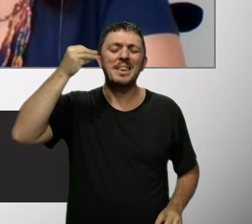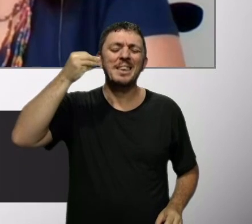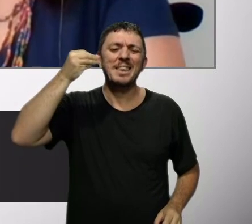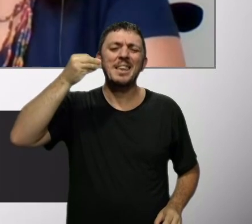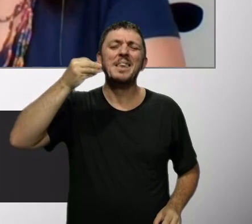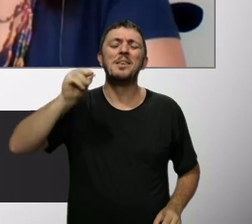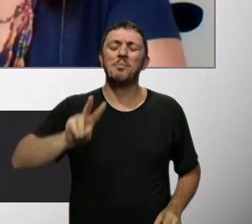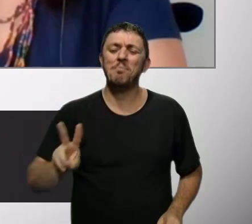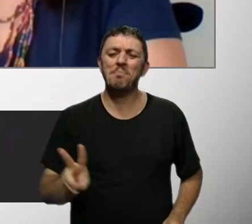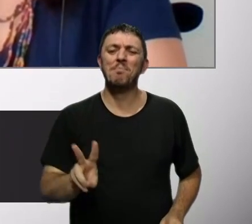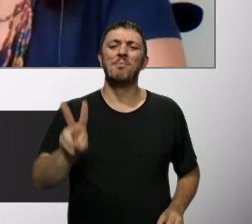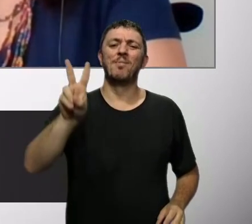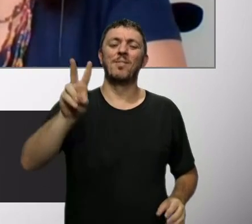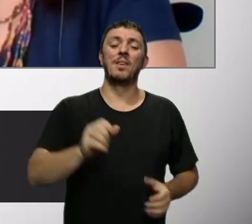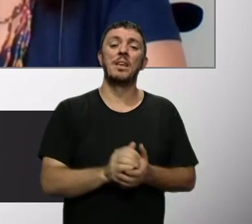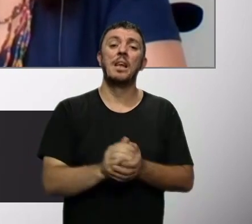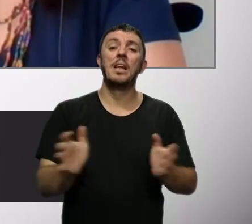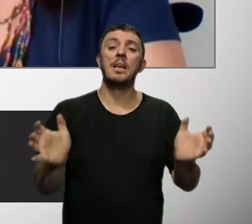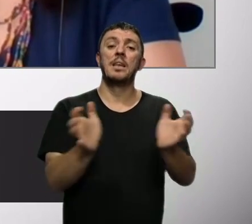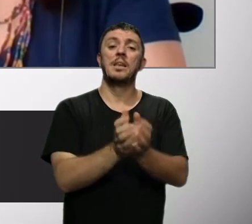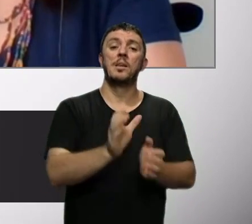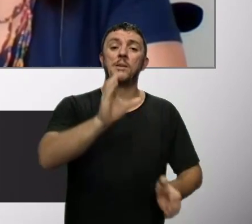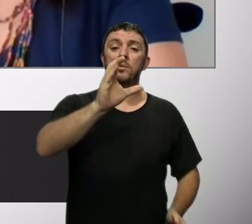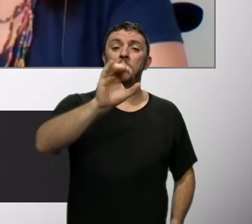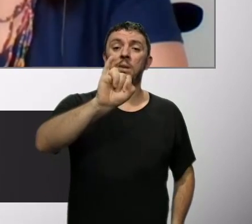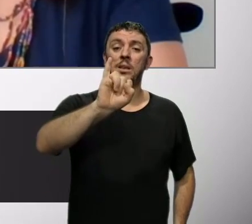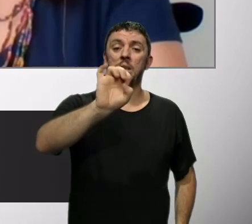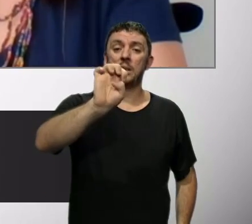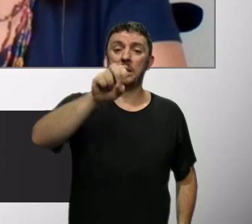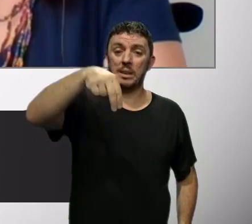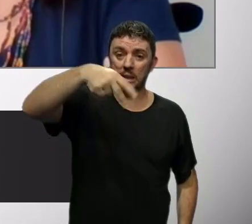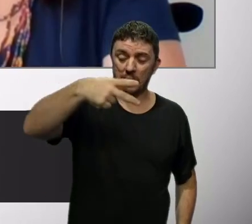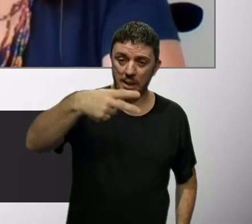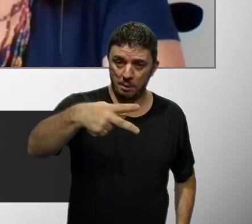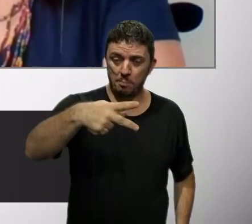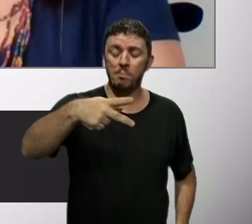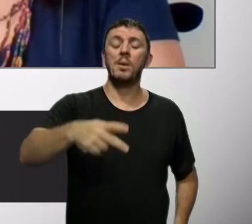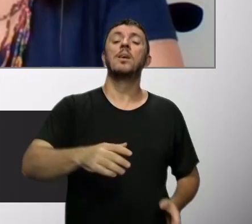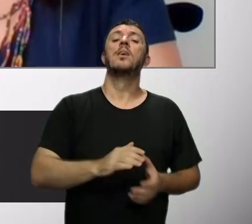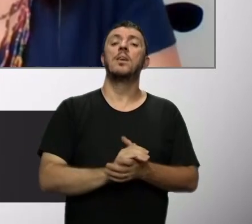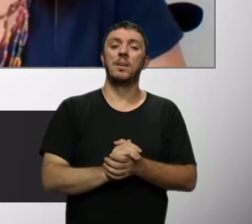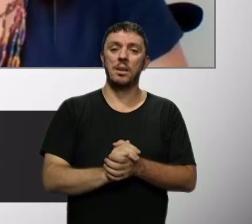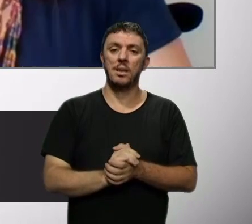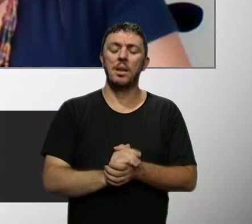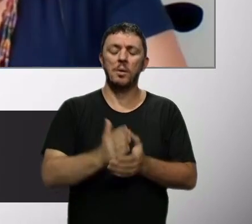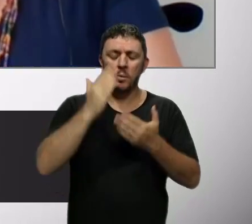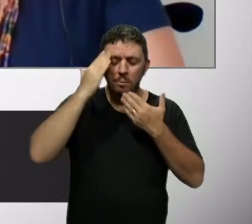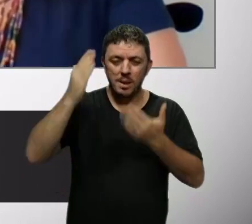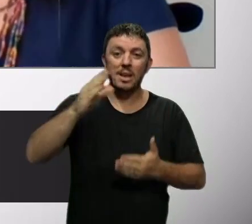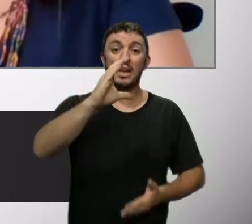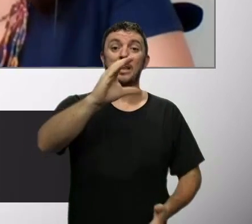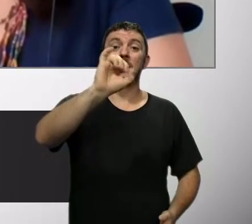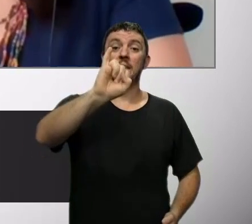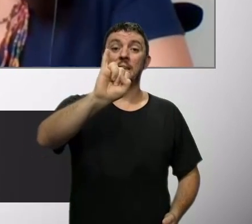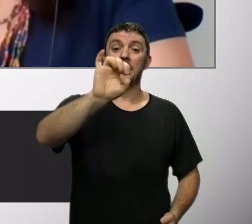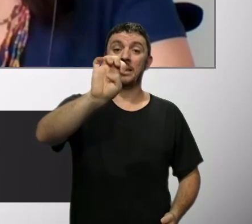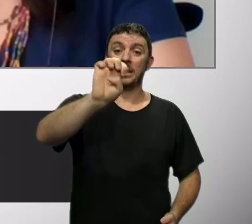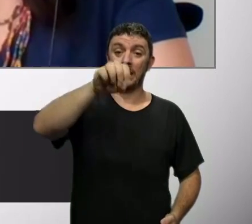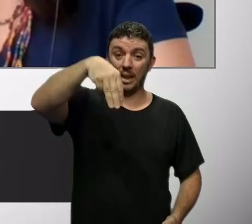A equipe do CIEMP organizou esse riquíssimo acervo para a gente. Muito obrigada, CIEMP. E o nosso